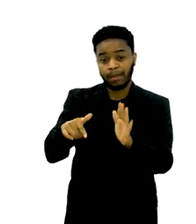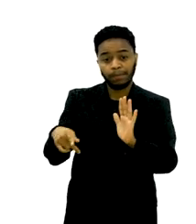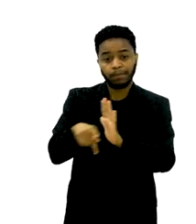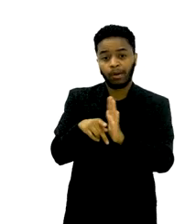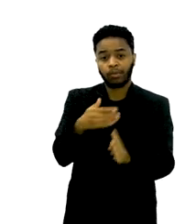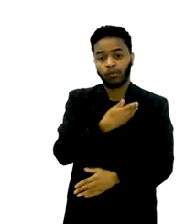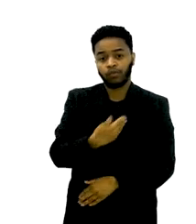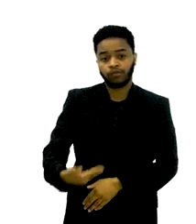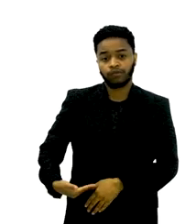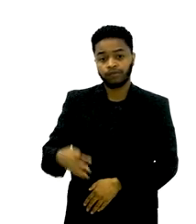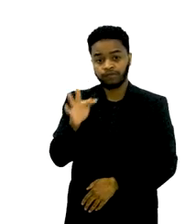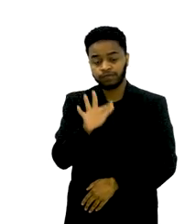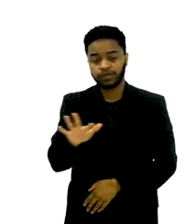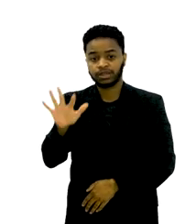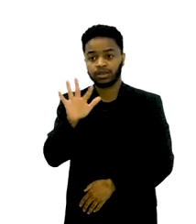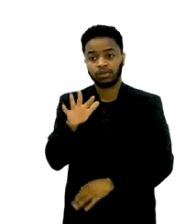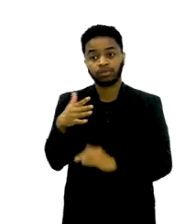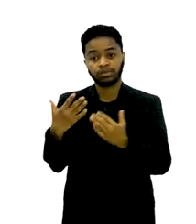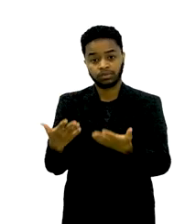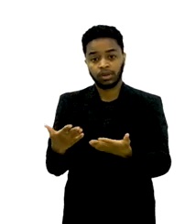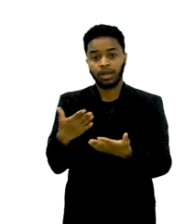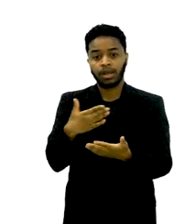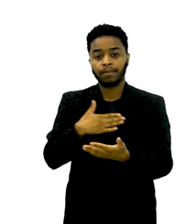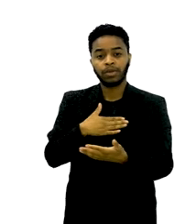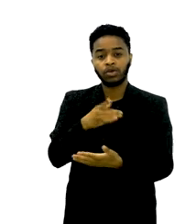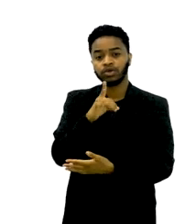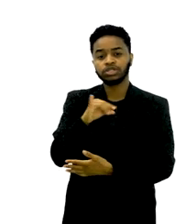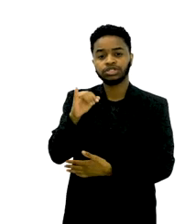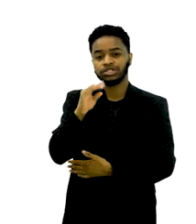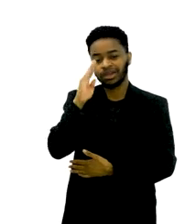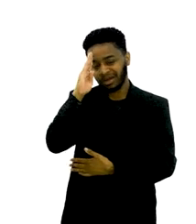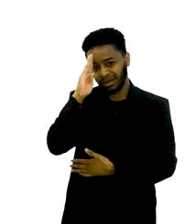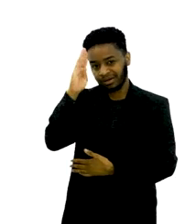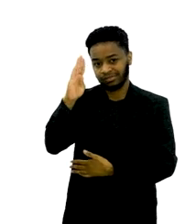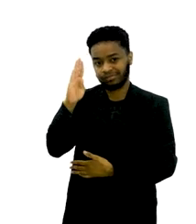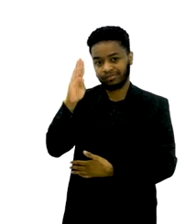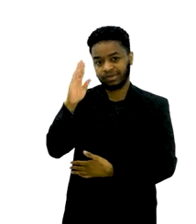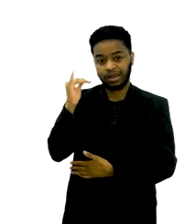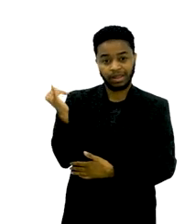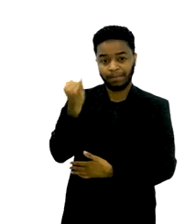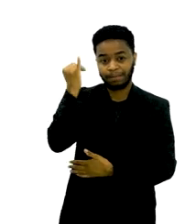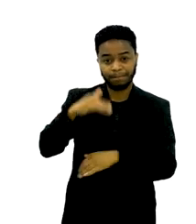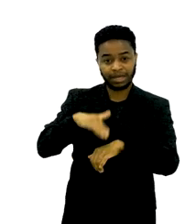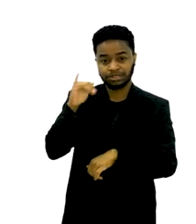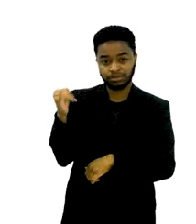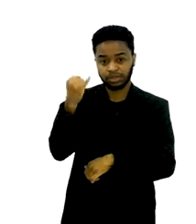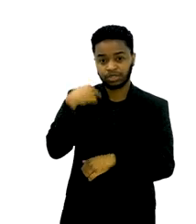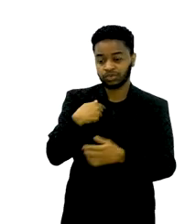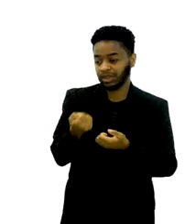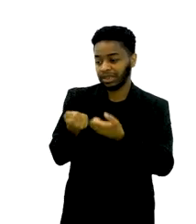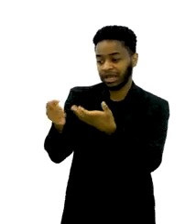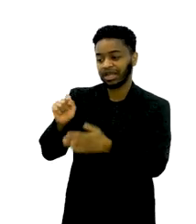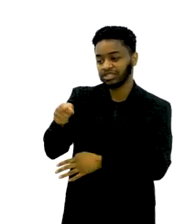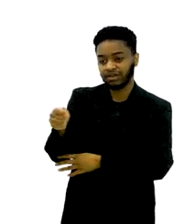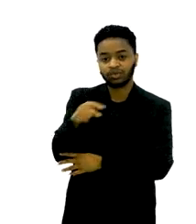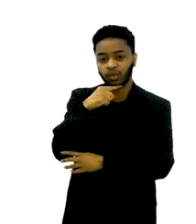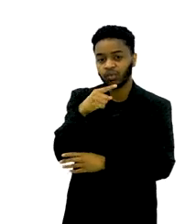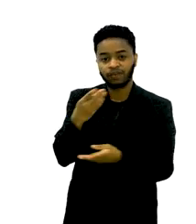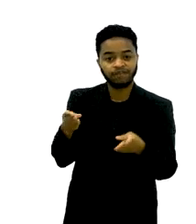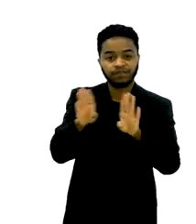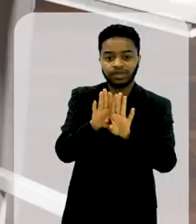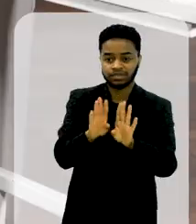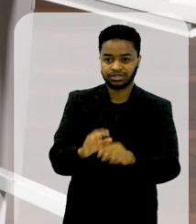governo federal e o meu grande dia vai ser quando eu devolver a chave para eles e eles não ter como mais fechar essa porta